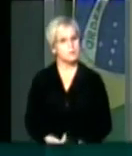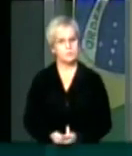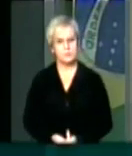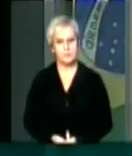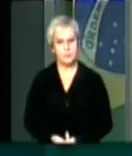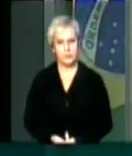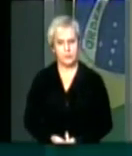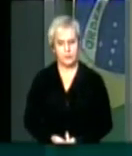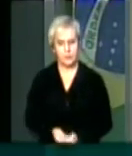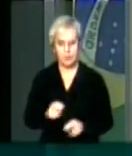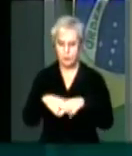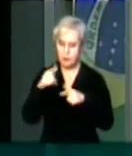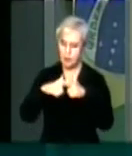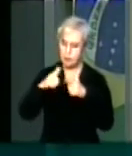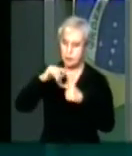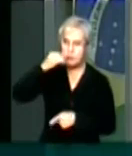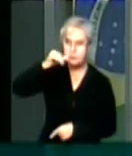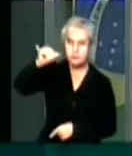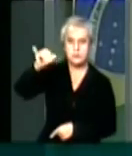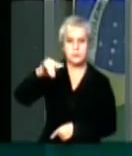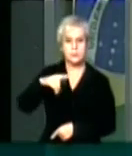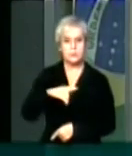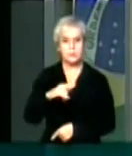matriz energética. Conta até de